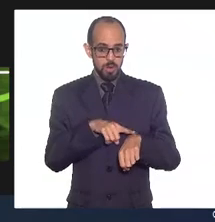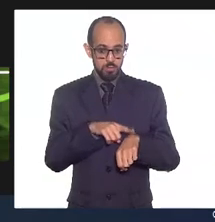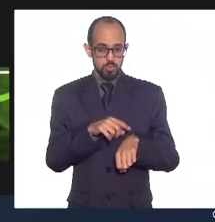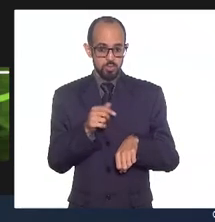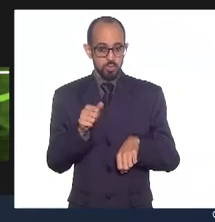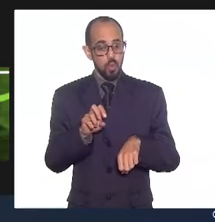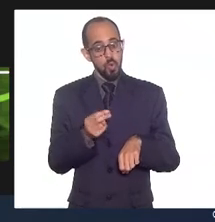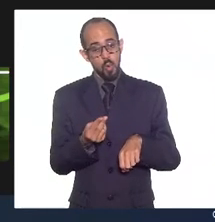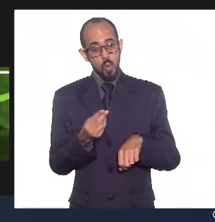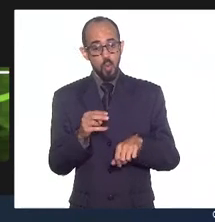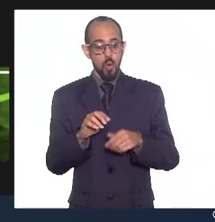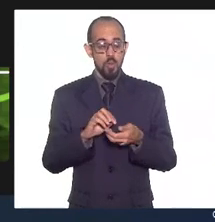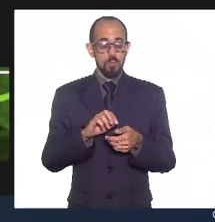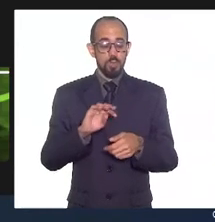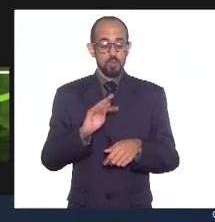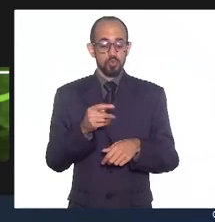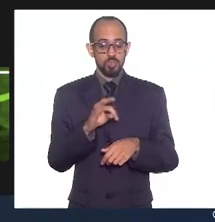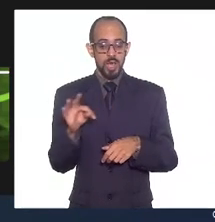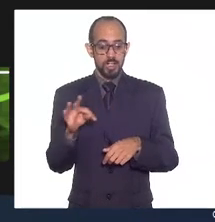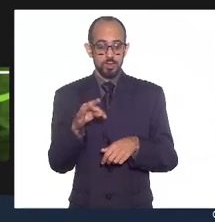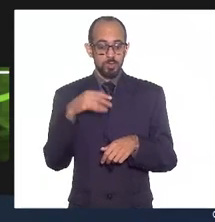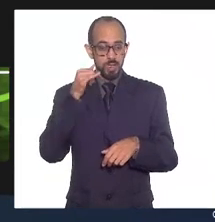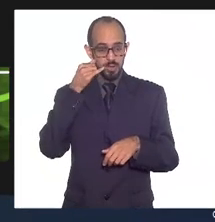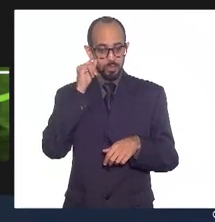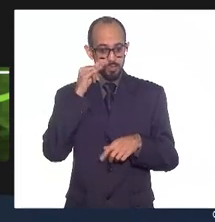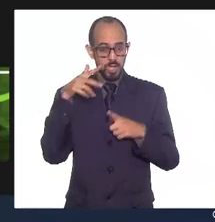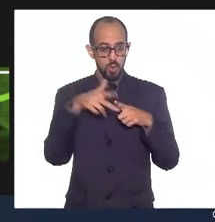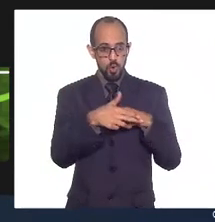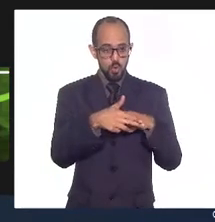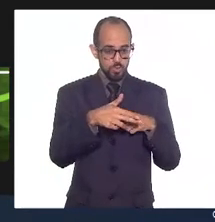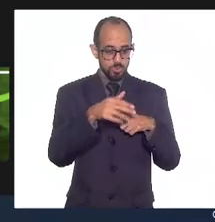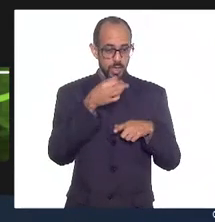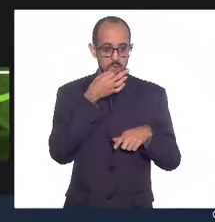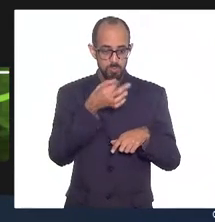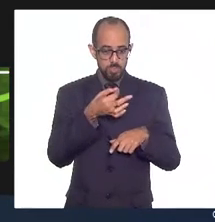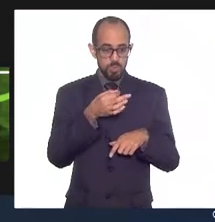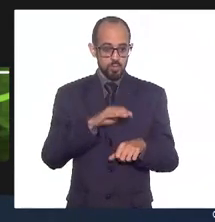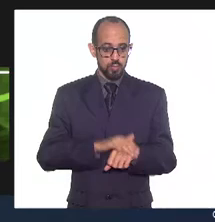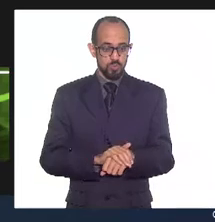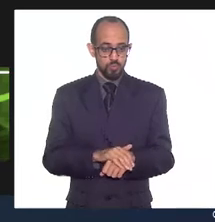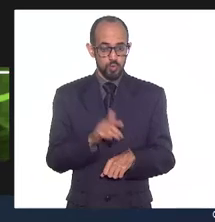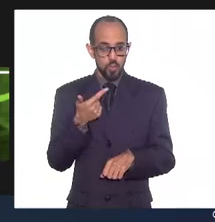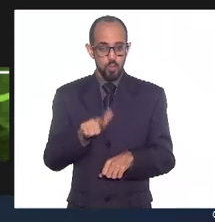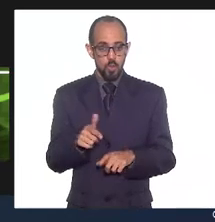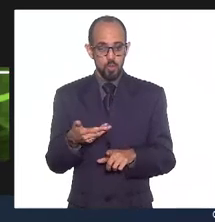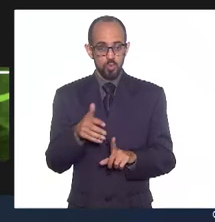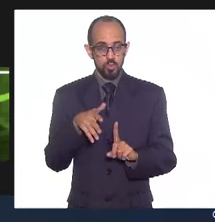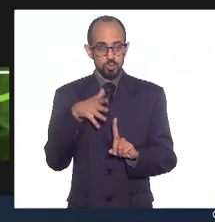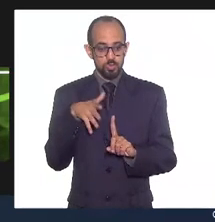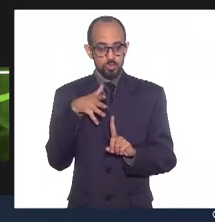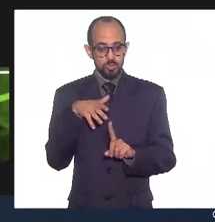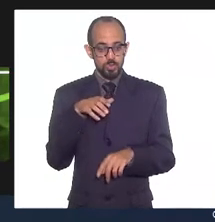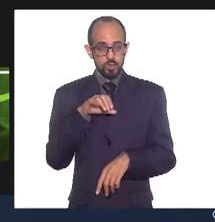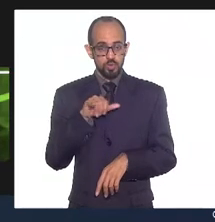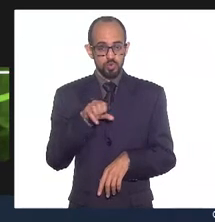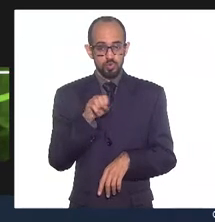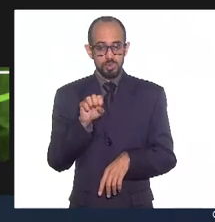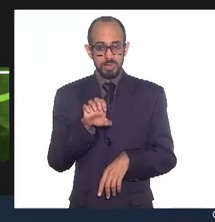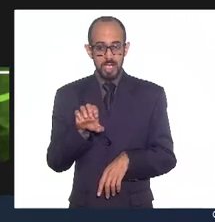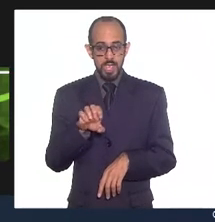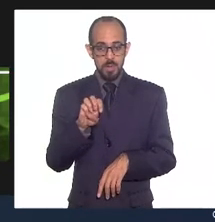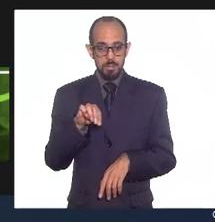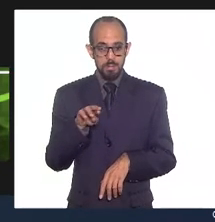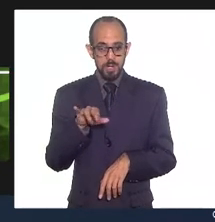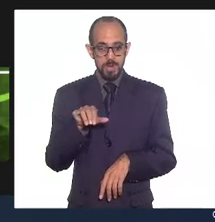chat para não interromper o pensamento então vamos lá o próximo convidado é José Maria Braga diretor da